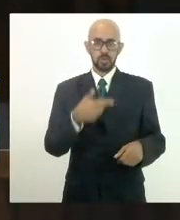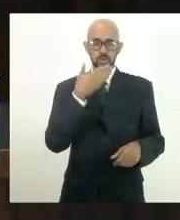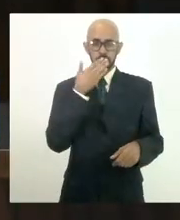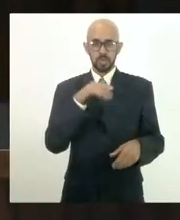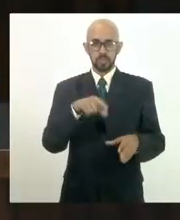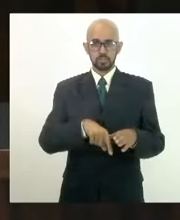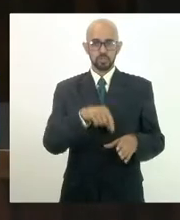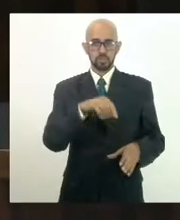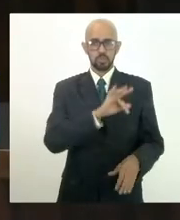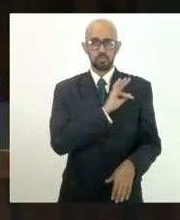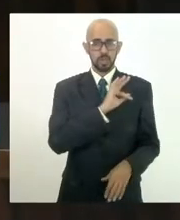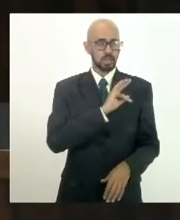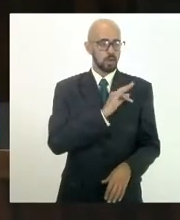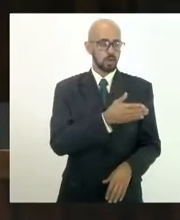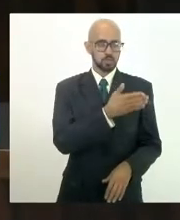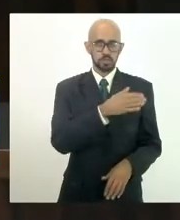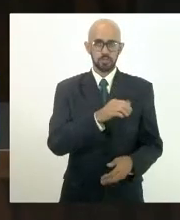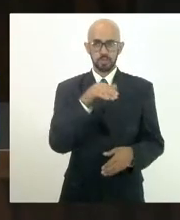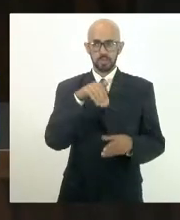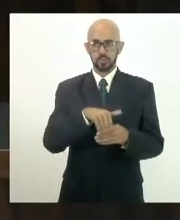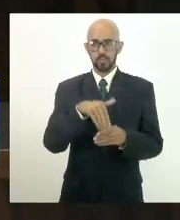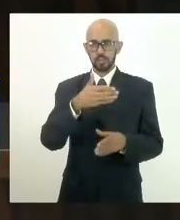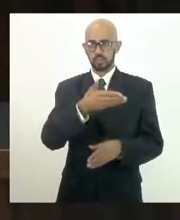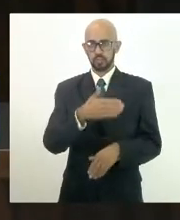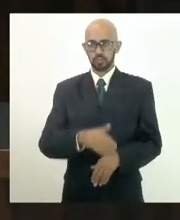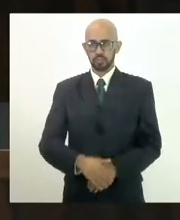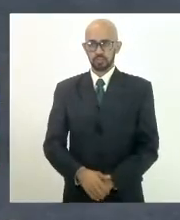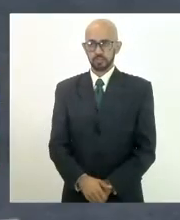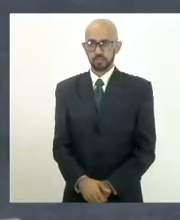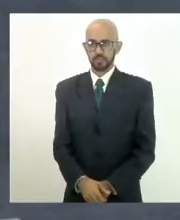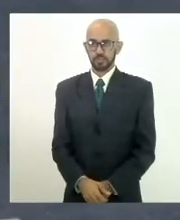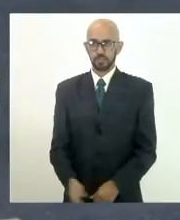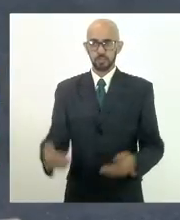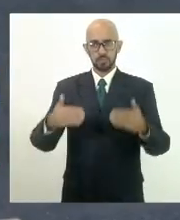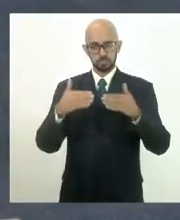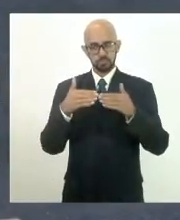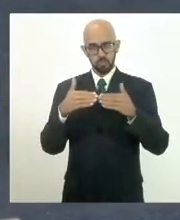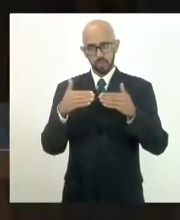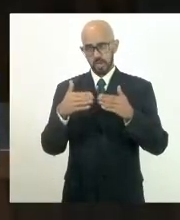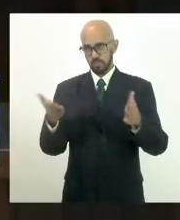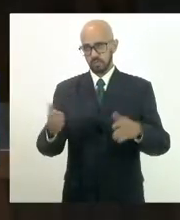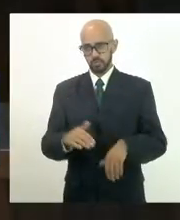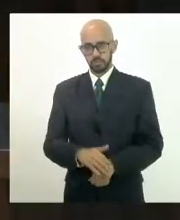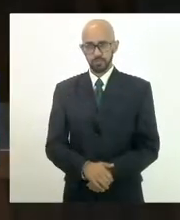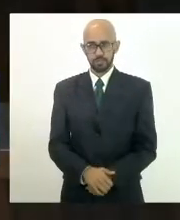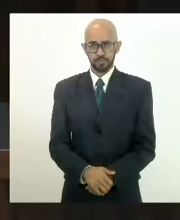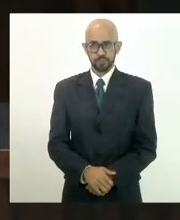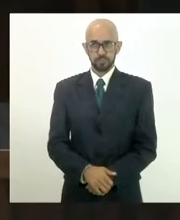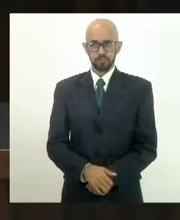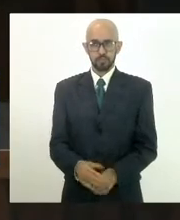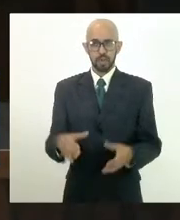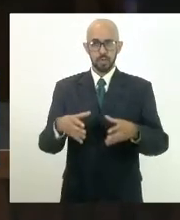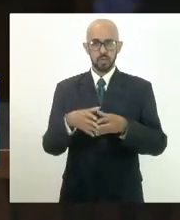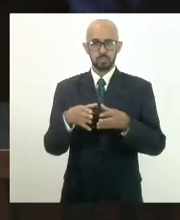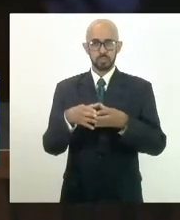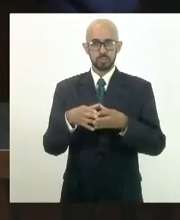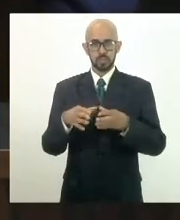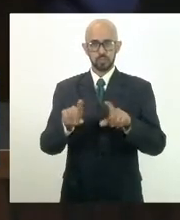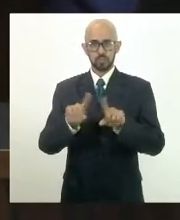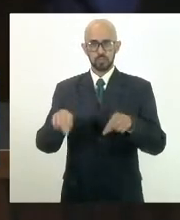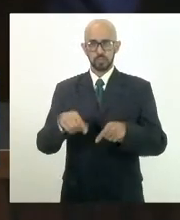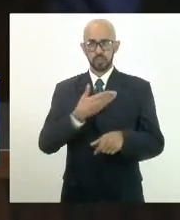essa mensagem. Esse projeto de legislação para ser favorável. Pela comissão de servidores públicos. Deputado Rodrigo Amorim.